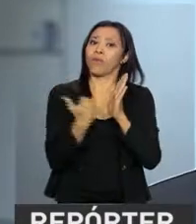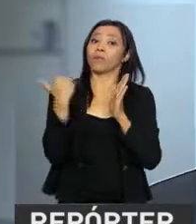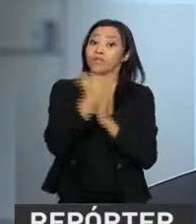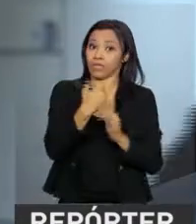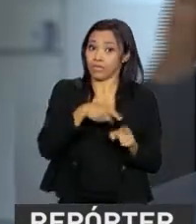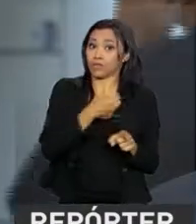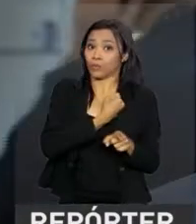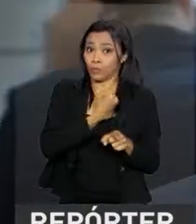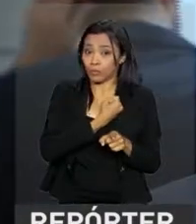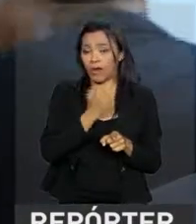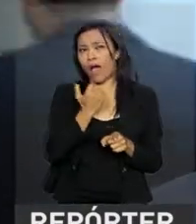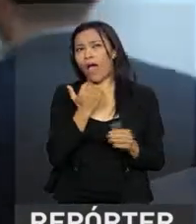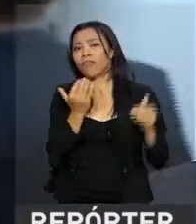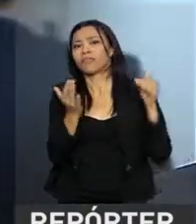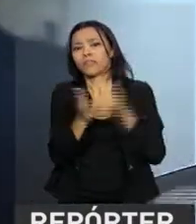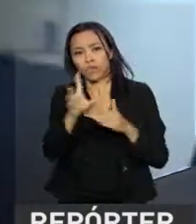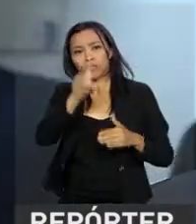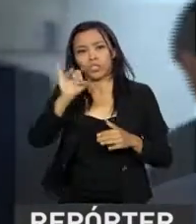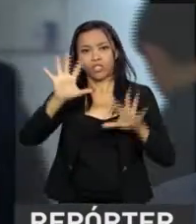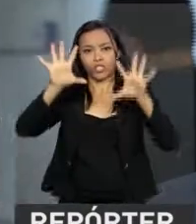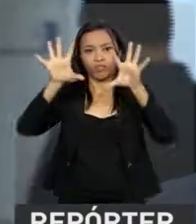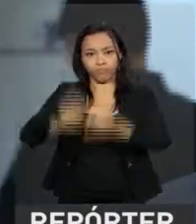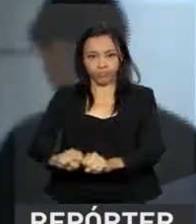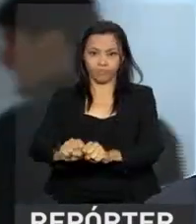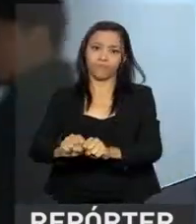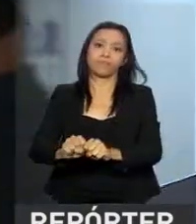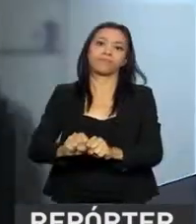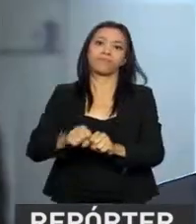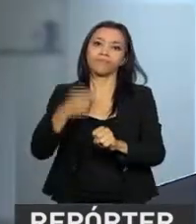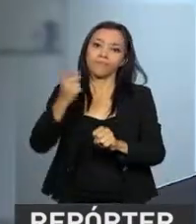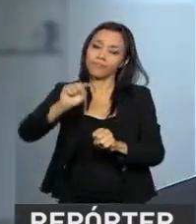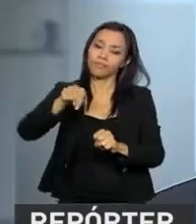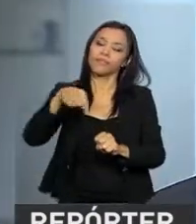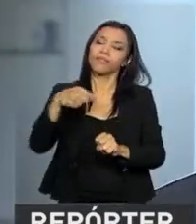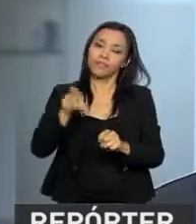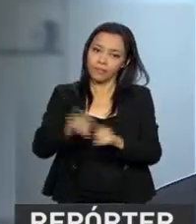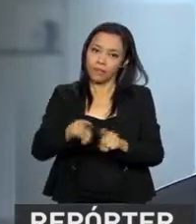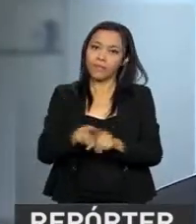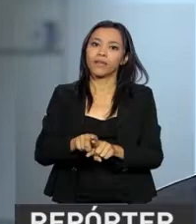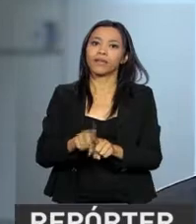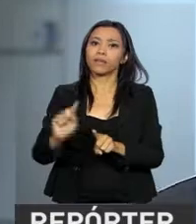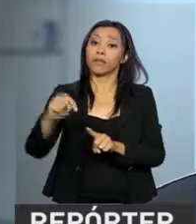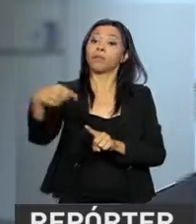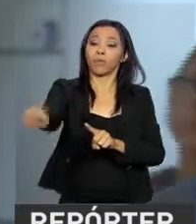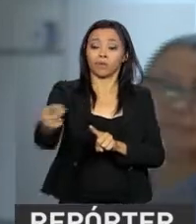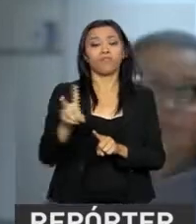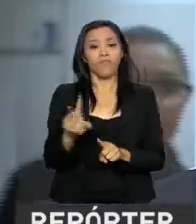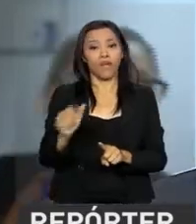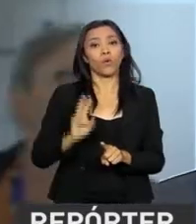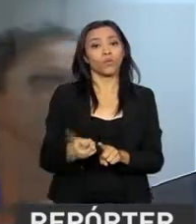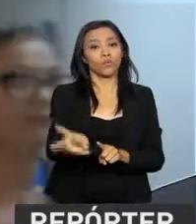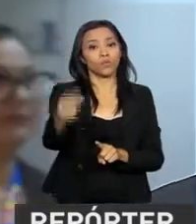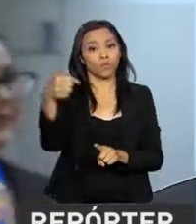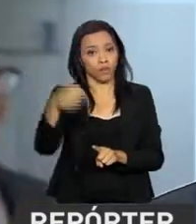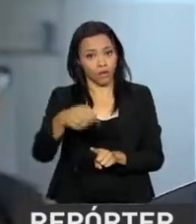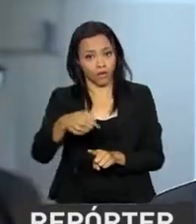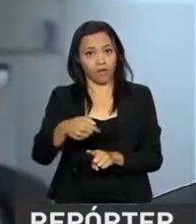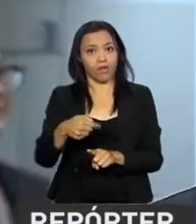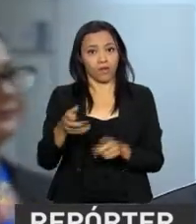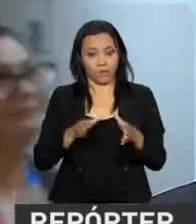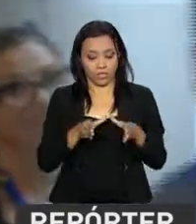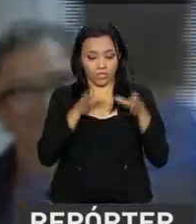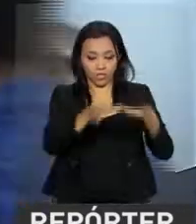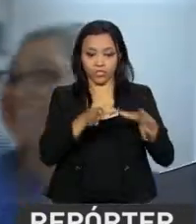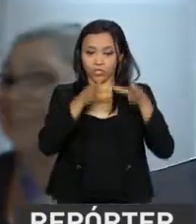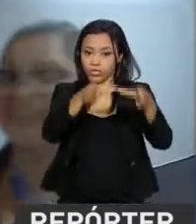até a data do desligamento e um posterior ao desligamento a gente também vai continuar a fazer é se essa